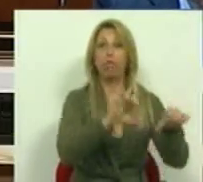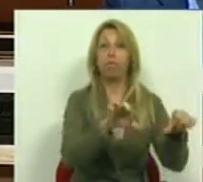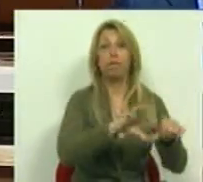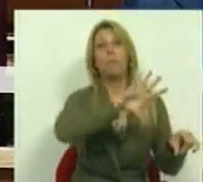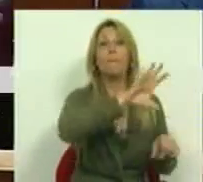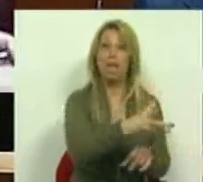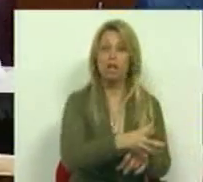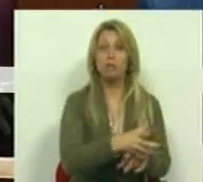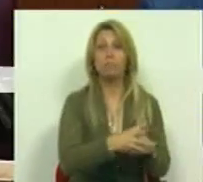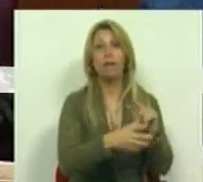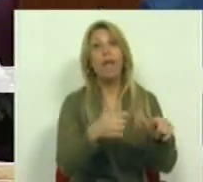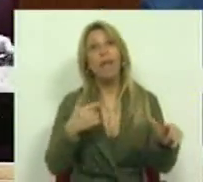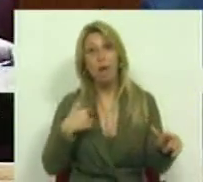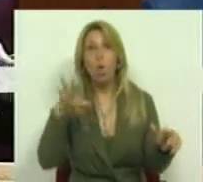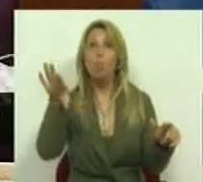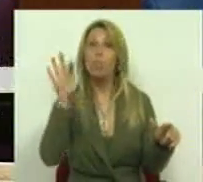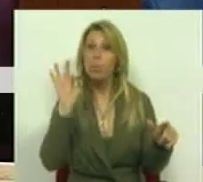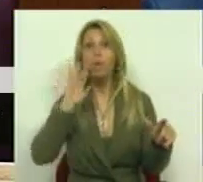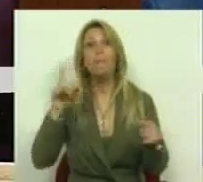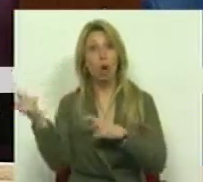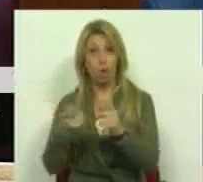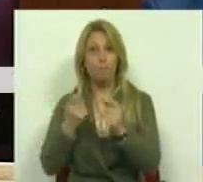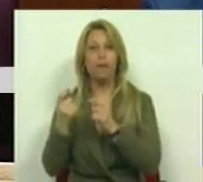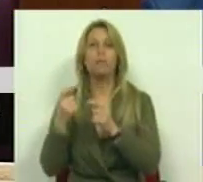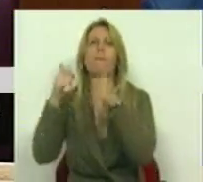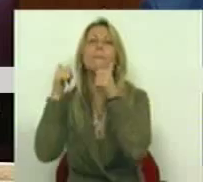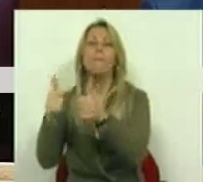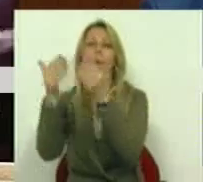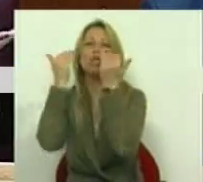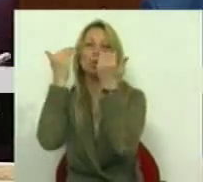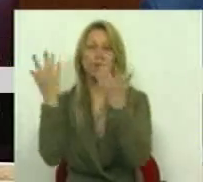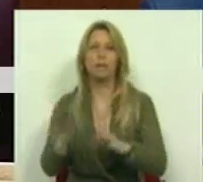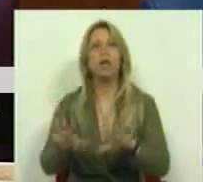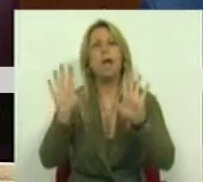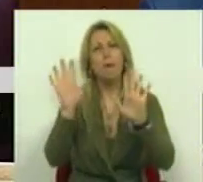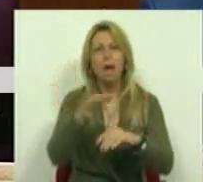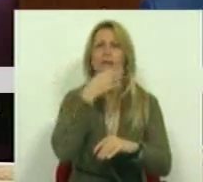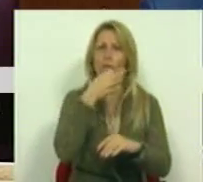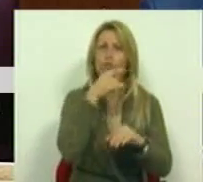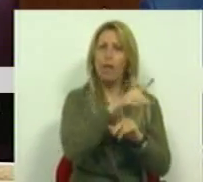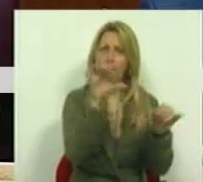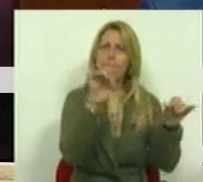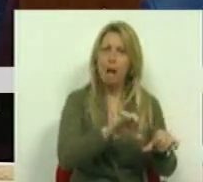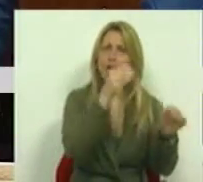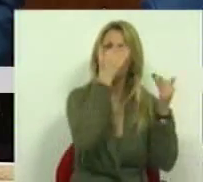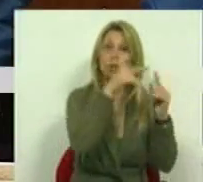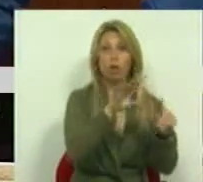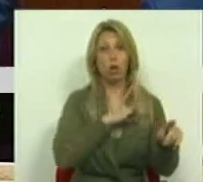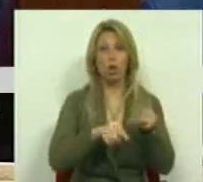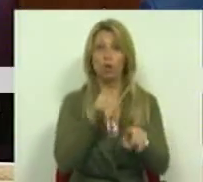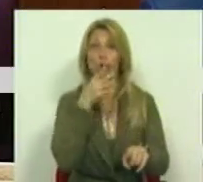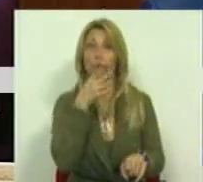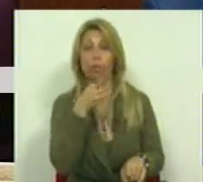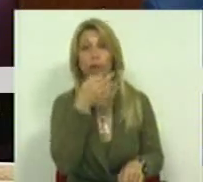país, enquanto que eu escolhi para o debate as boas notícias. Mas vamos abordar as más notícias que o Sr. Deputado aqui